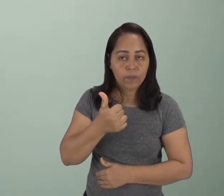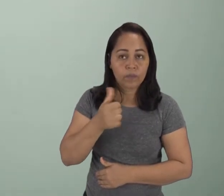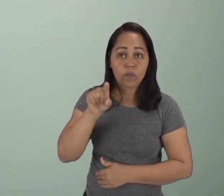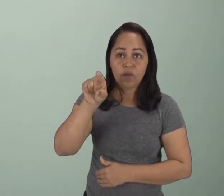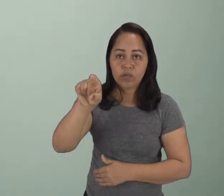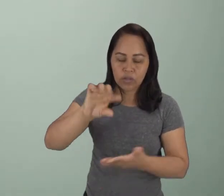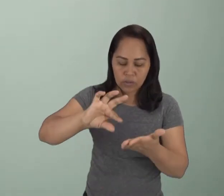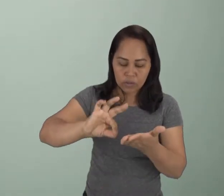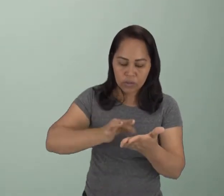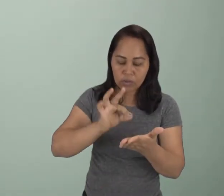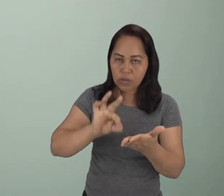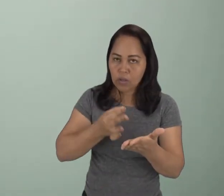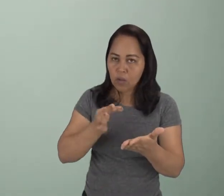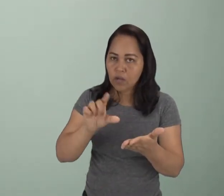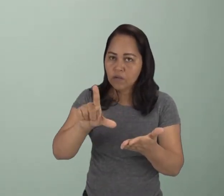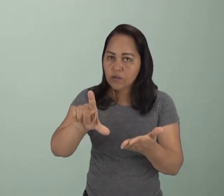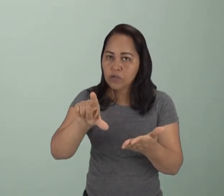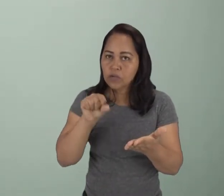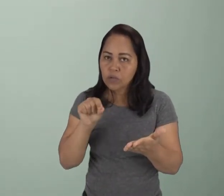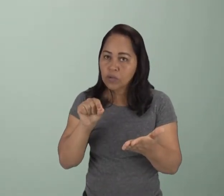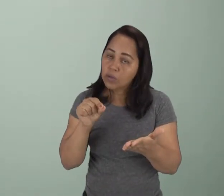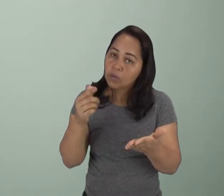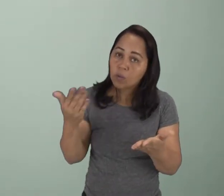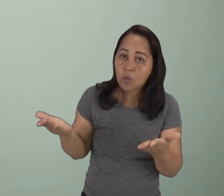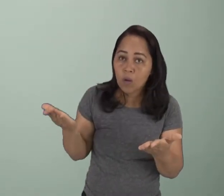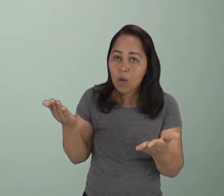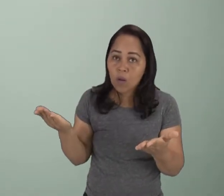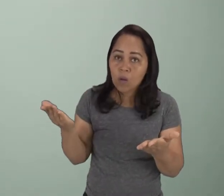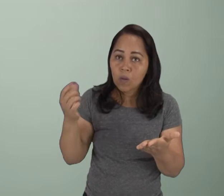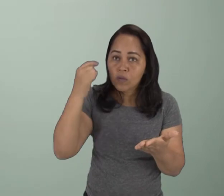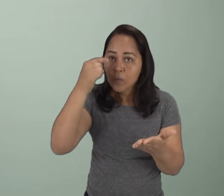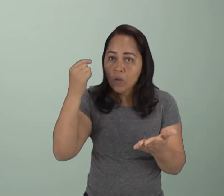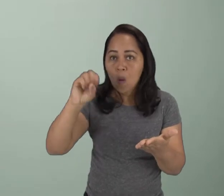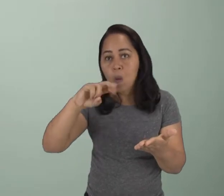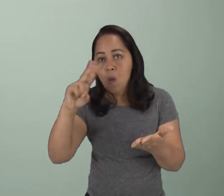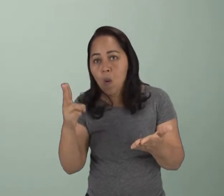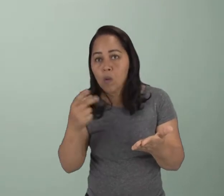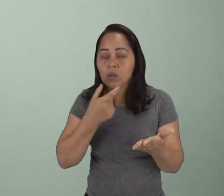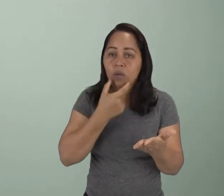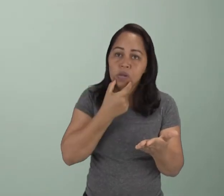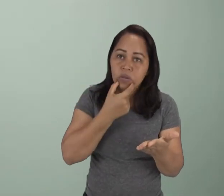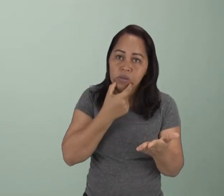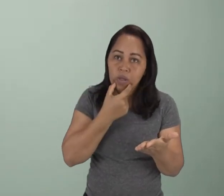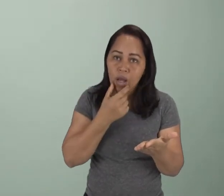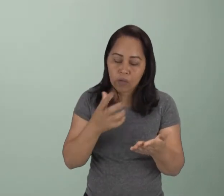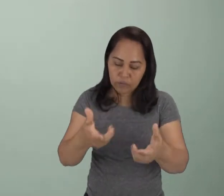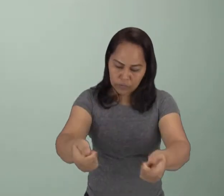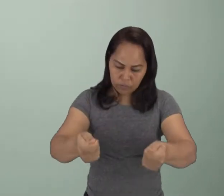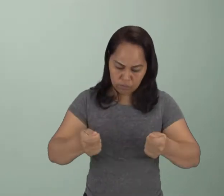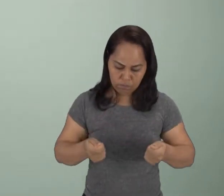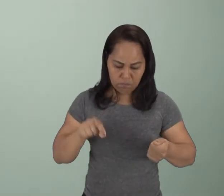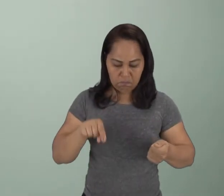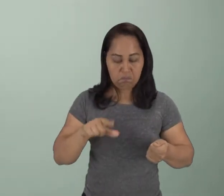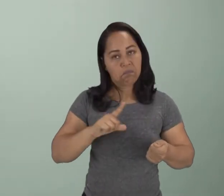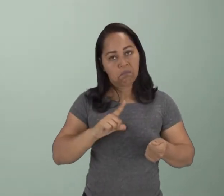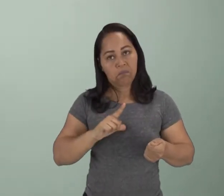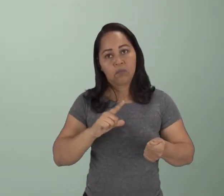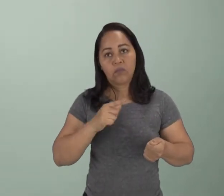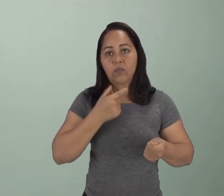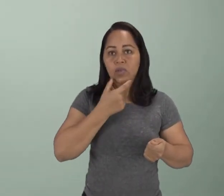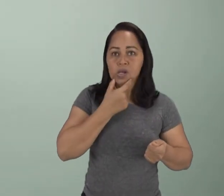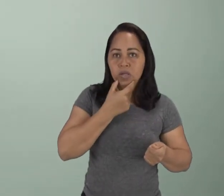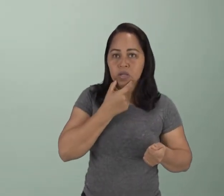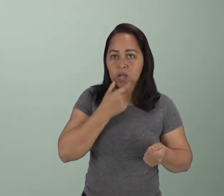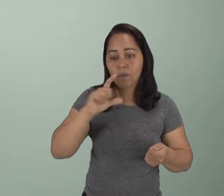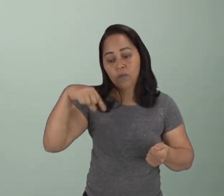inscrição, você elegeu qual idioma você faria. Quando você receber a prova, vai estar lá primeiro a prova de inglês, depois a